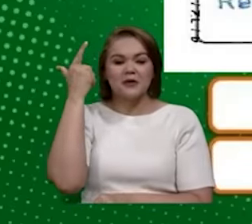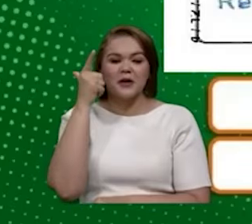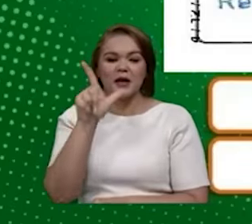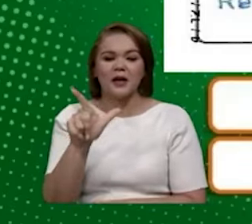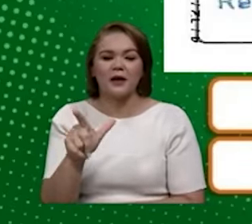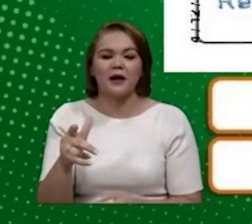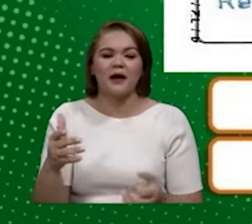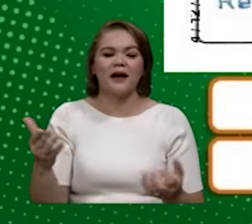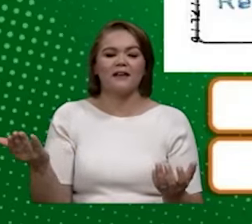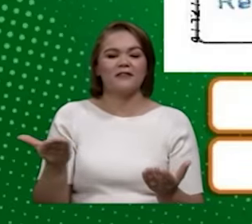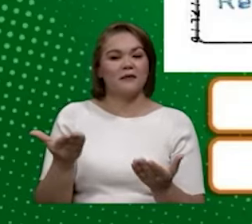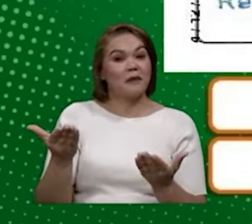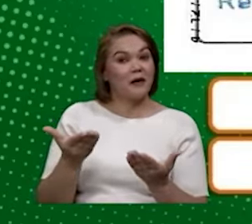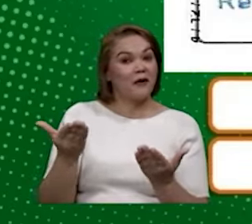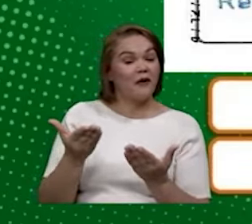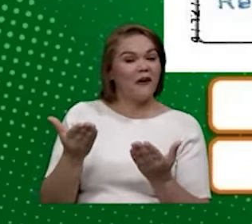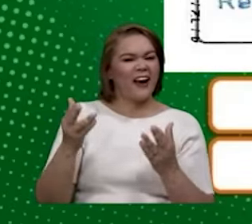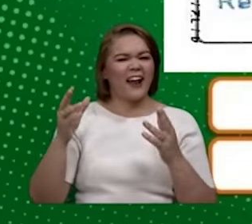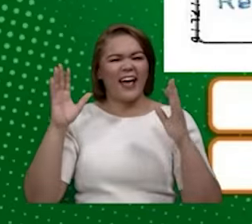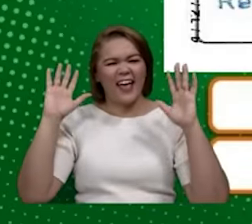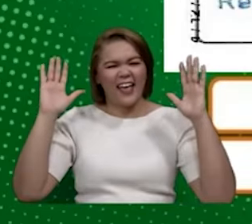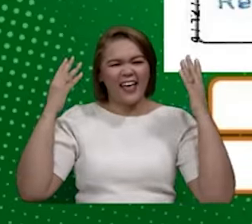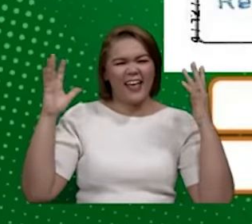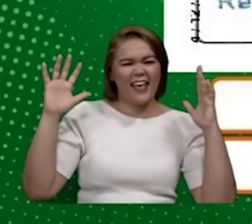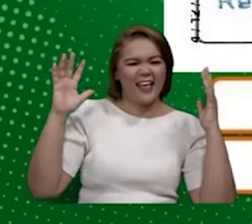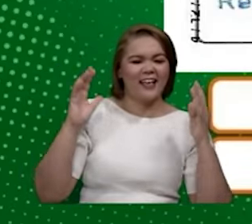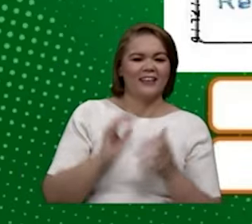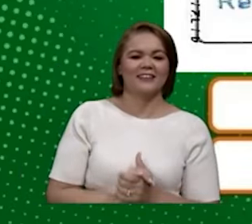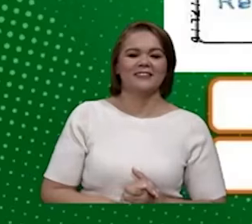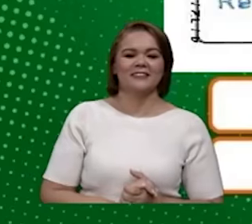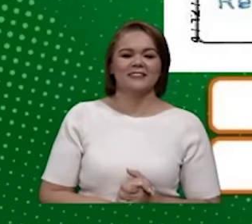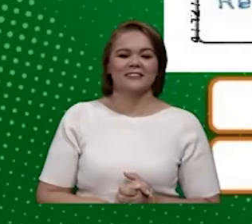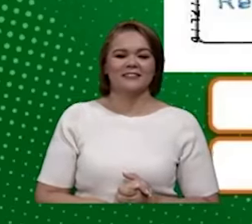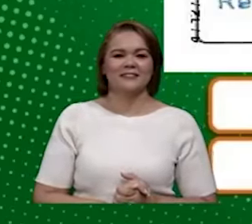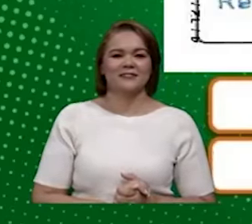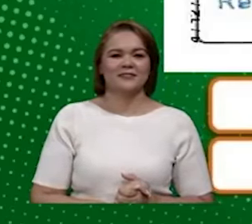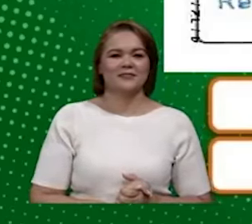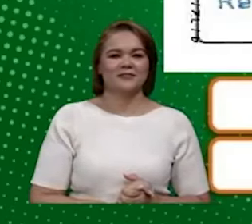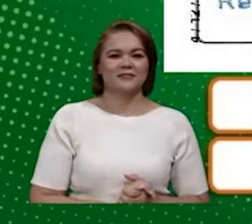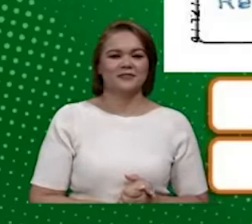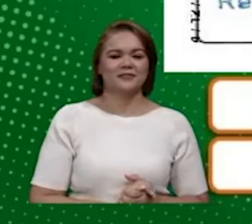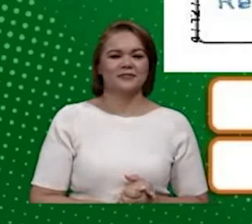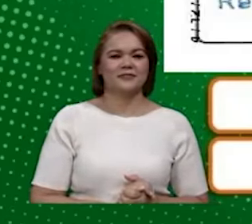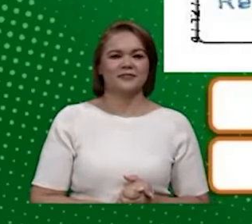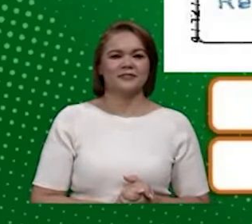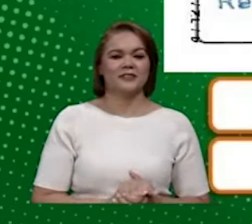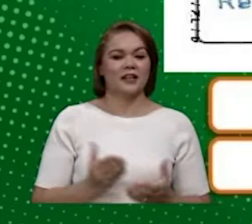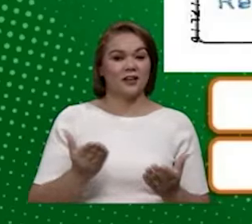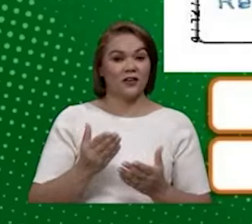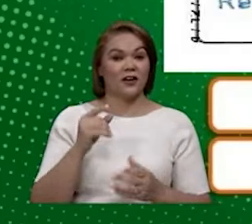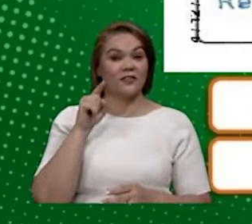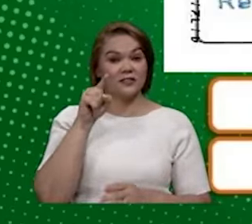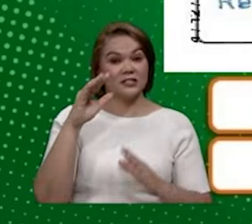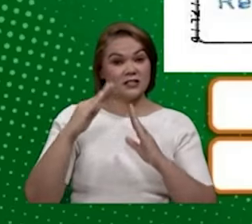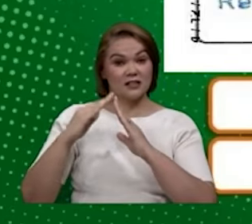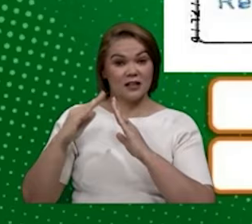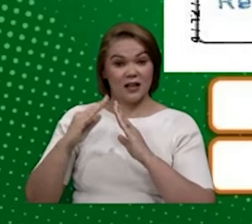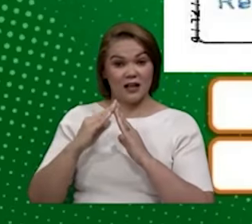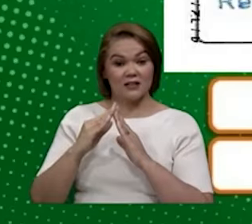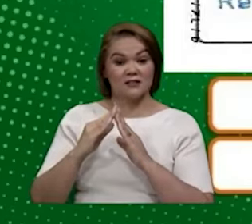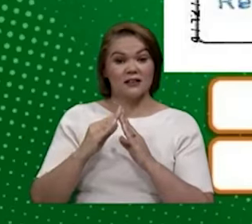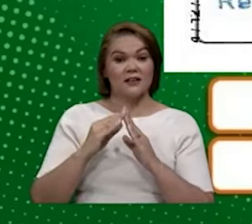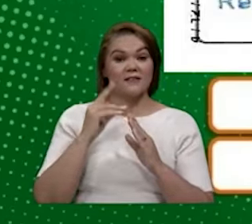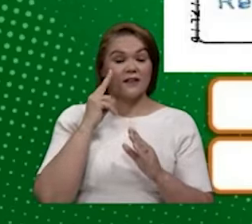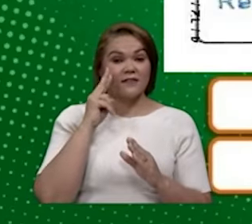comemorar. Muito bom, muito bom. Ah, tá na tela e você de casa aí vai conferindo junto comigo.